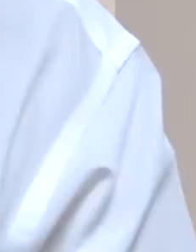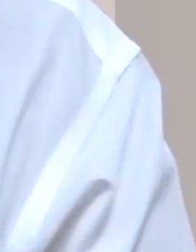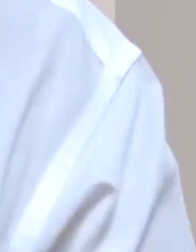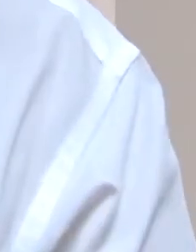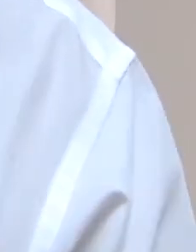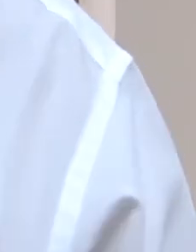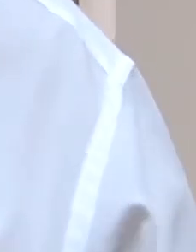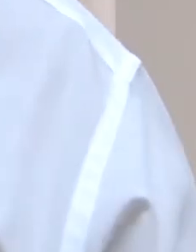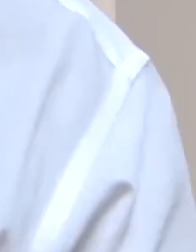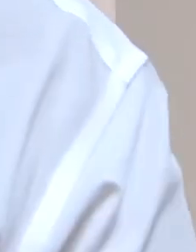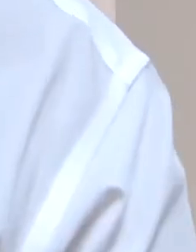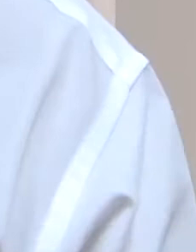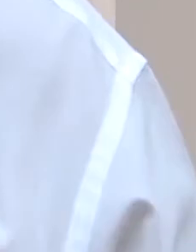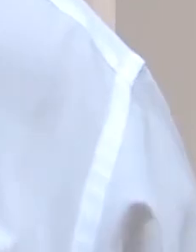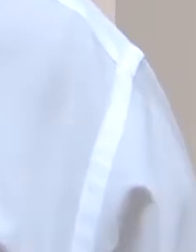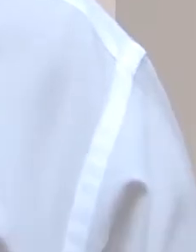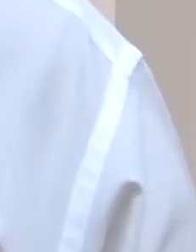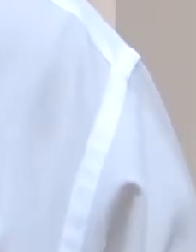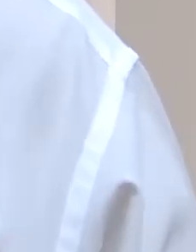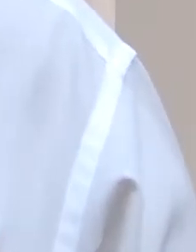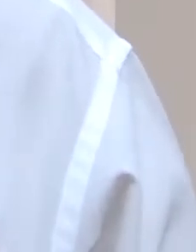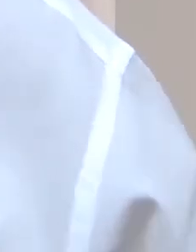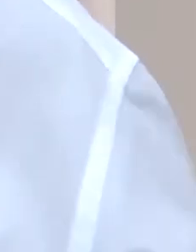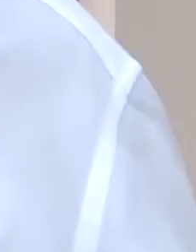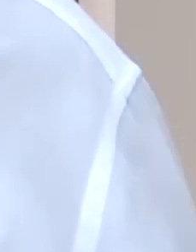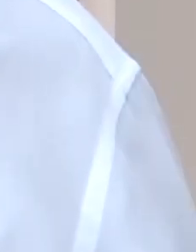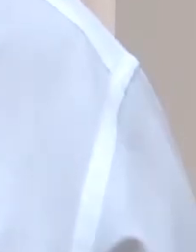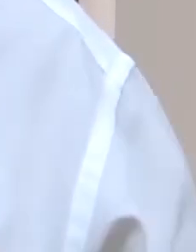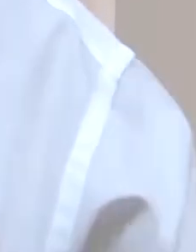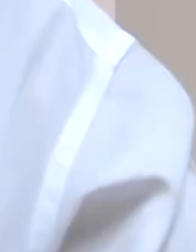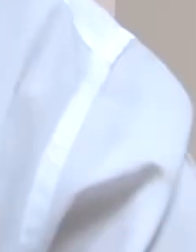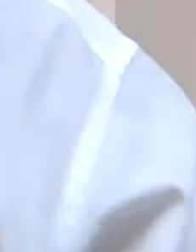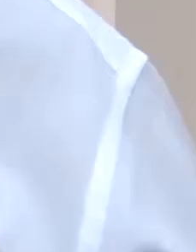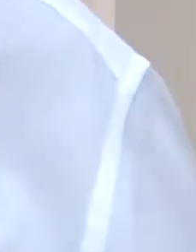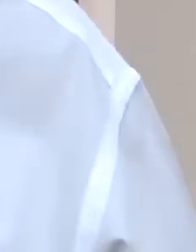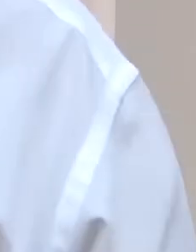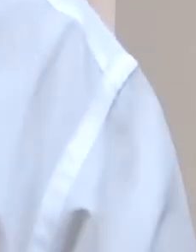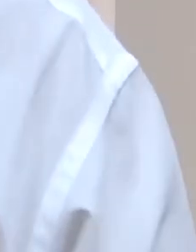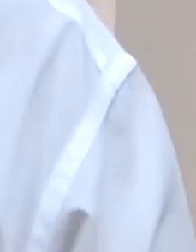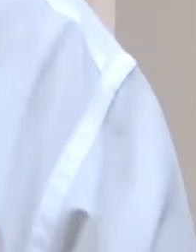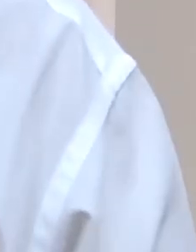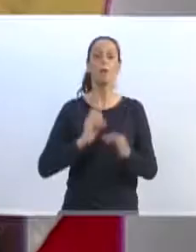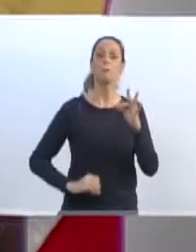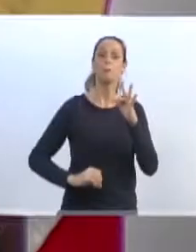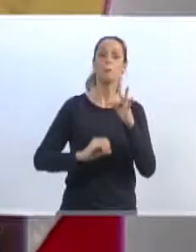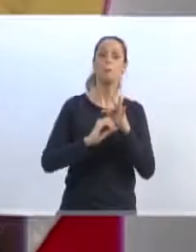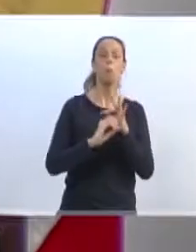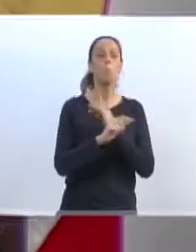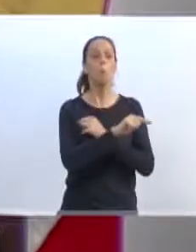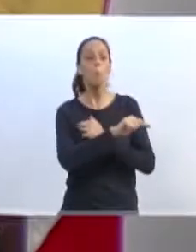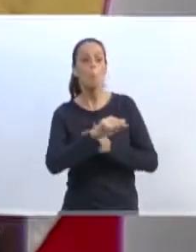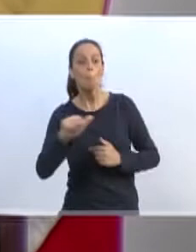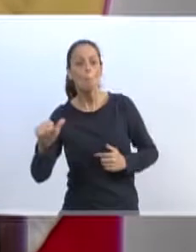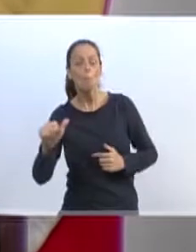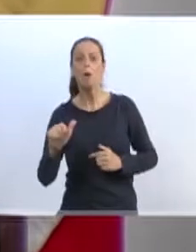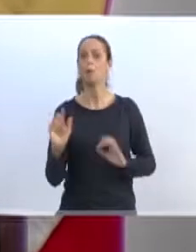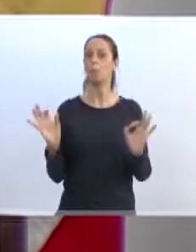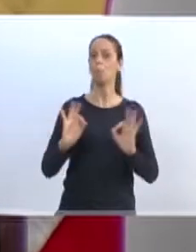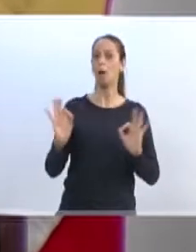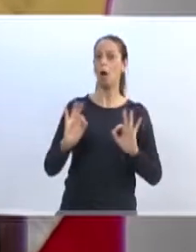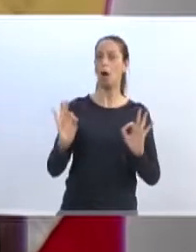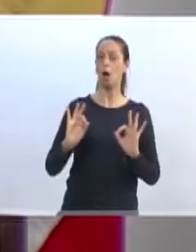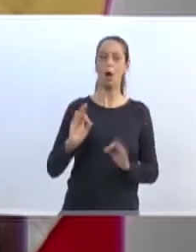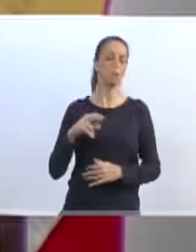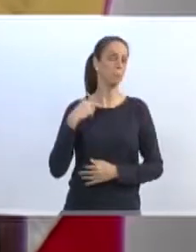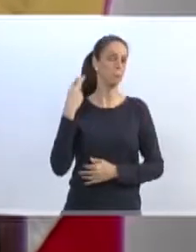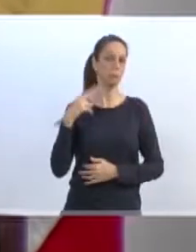e olhar o mundo com um olhar de mais aceitação do que julgamento, a gente com certeza vai construir uma sociedade muito melhor. Almir Vieira destacou o trabalho de